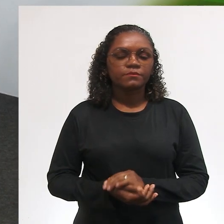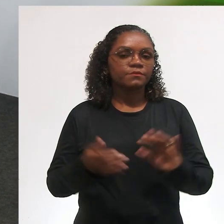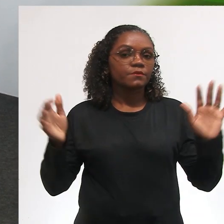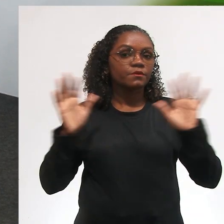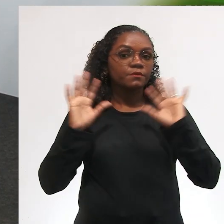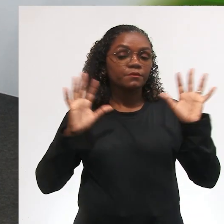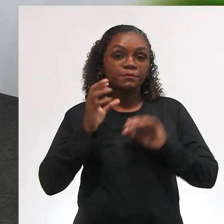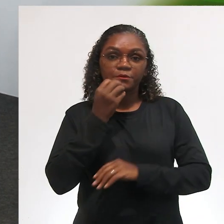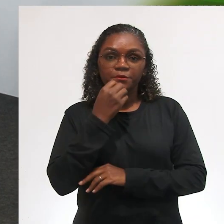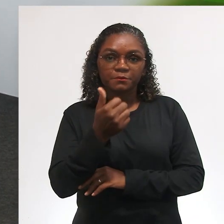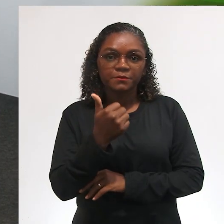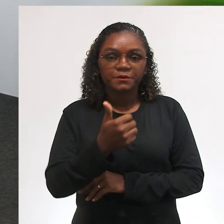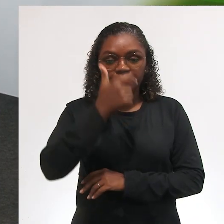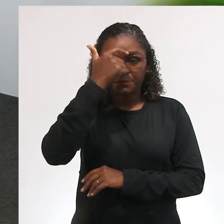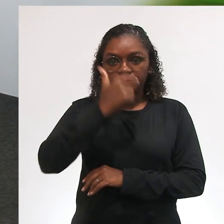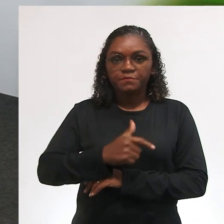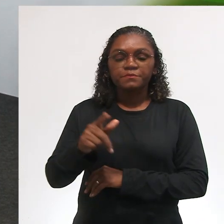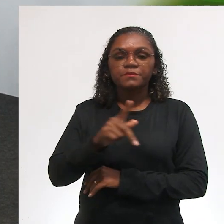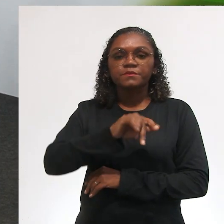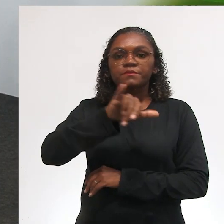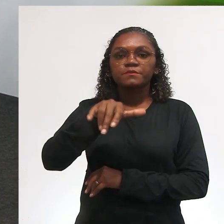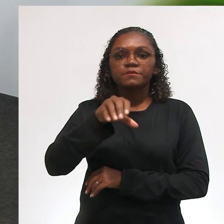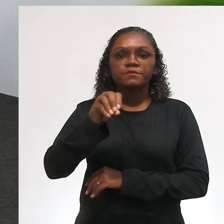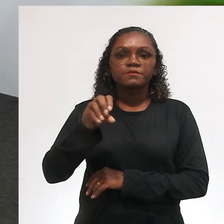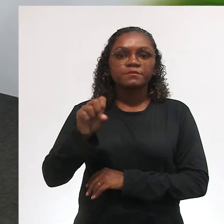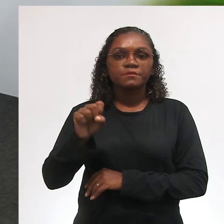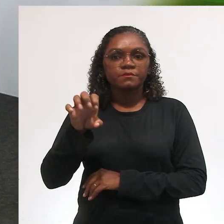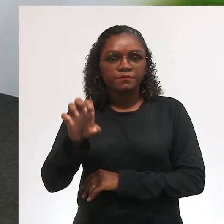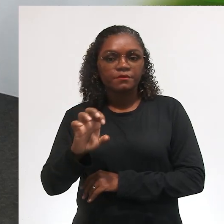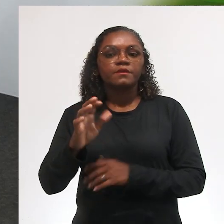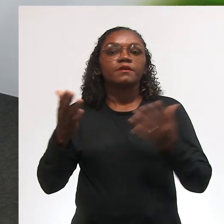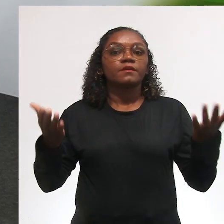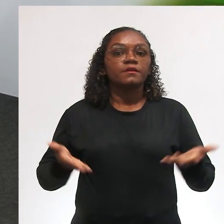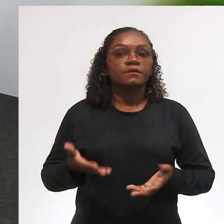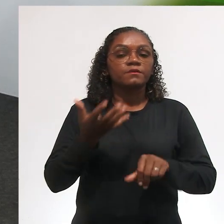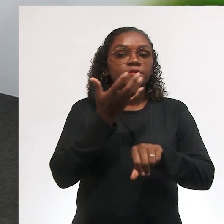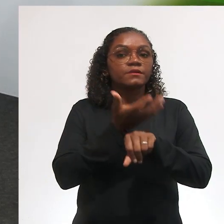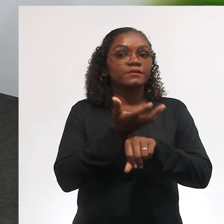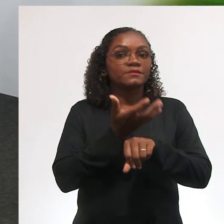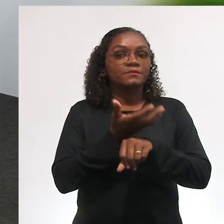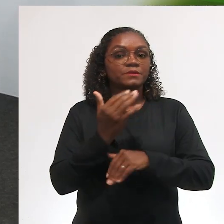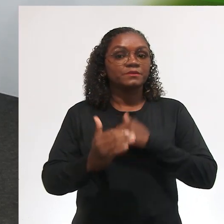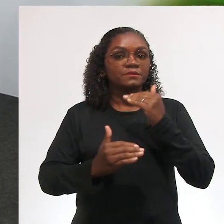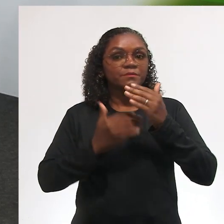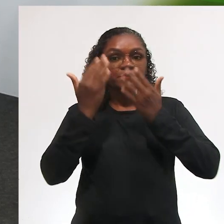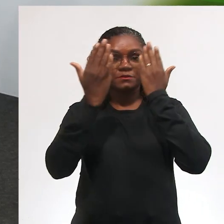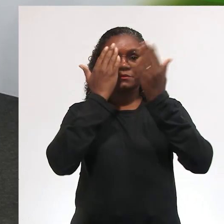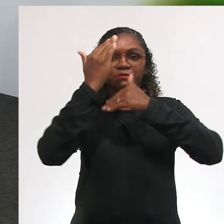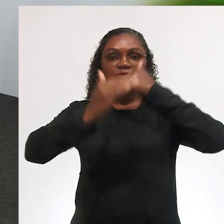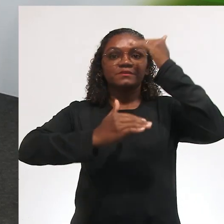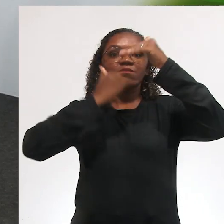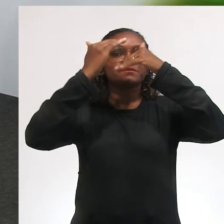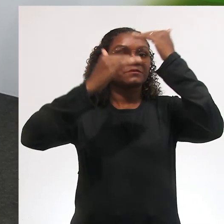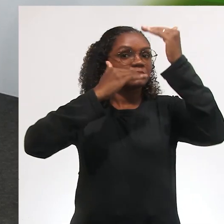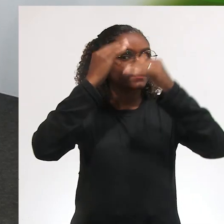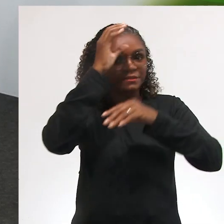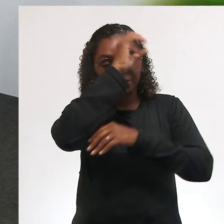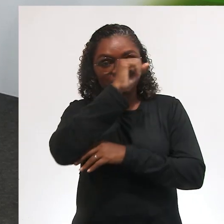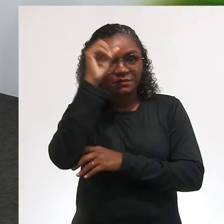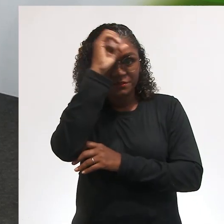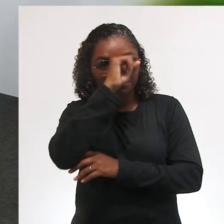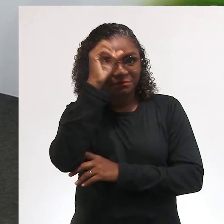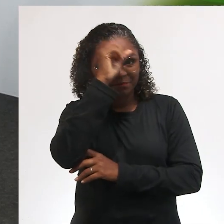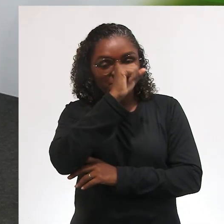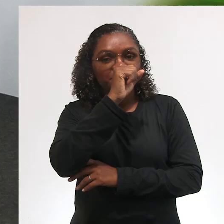Olá, tudo bem? Eu sou o professor José Fábio Xavier e nós estamos na disciplina de Psicologia do